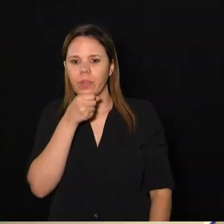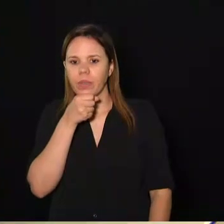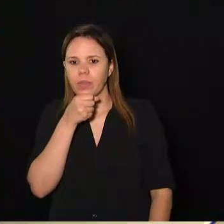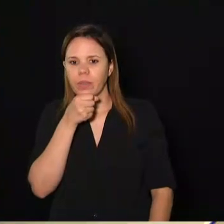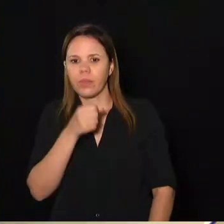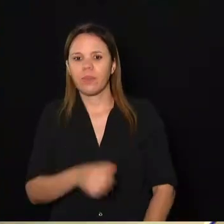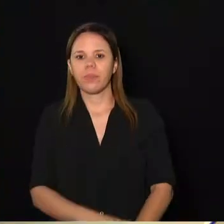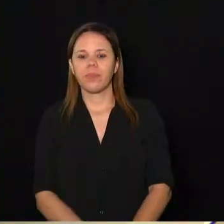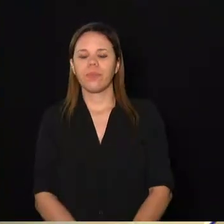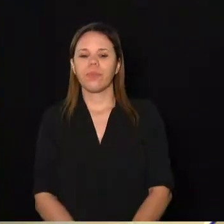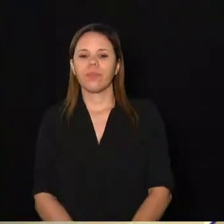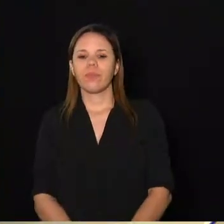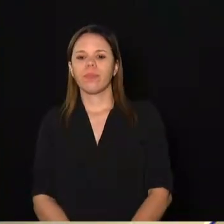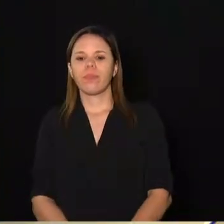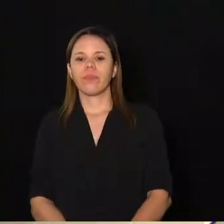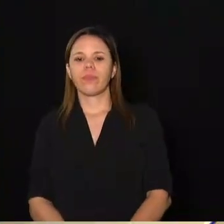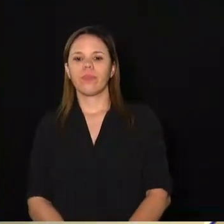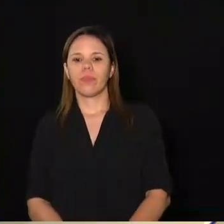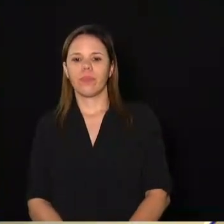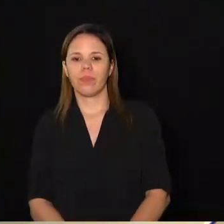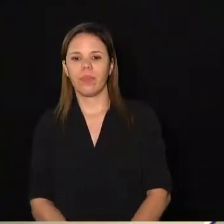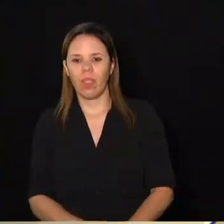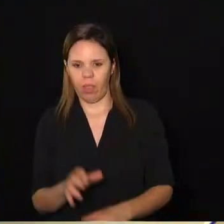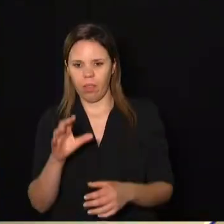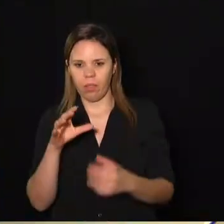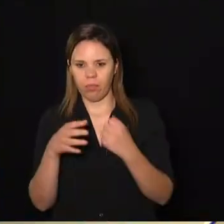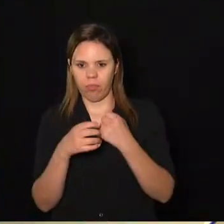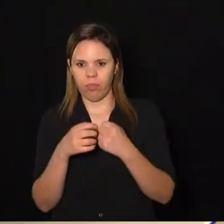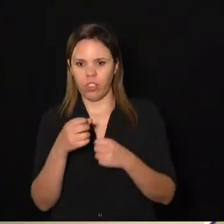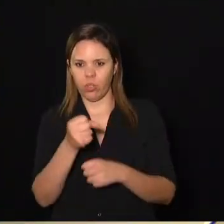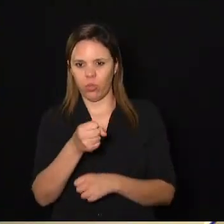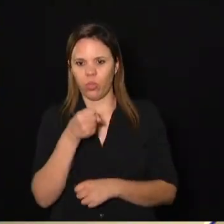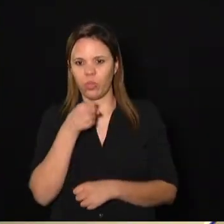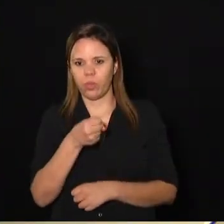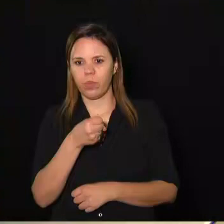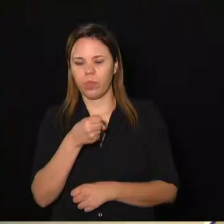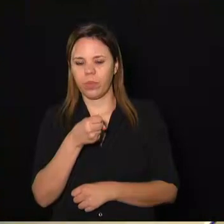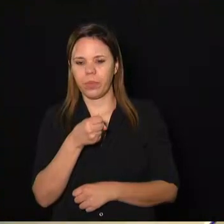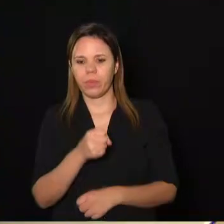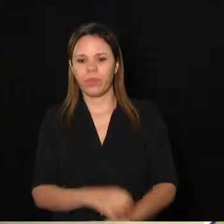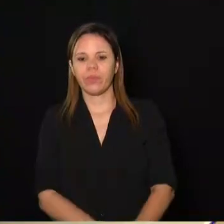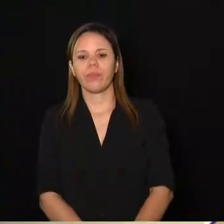gentileza eu seguro pode deixar pois não